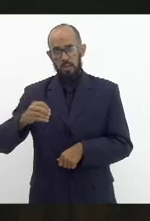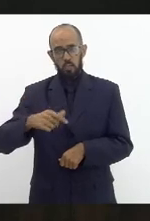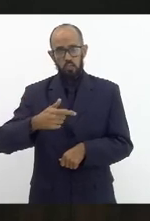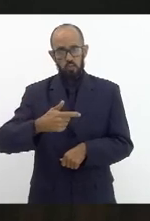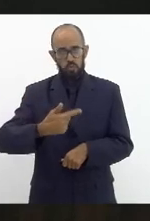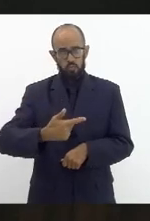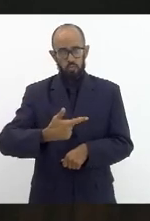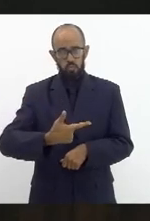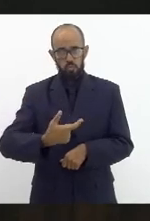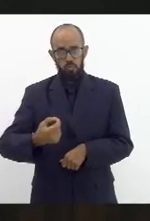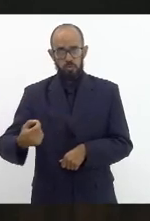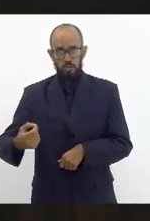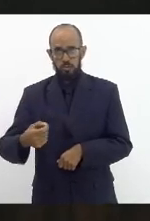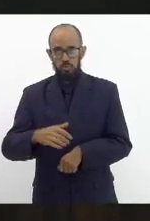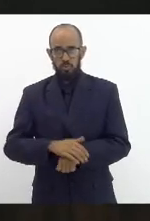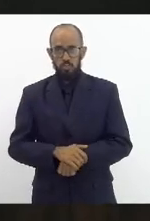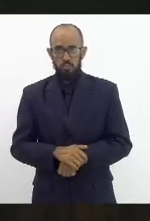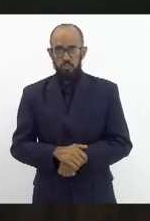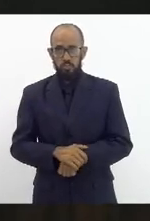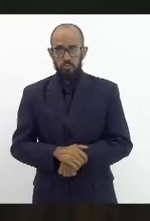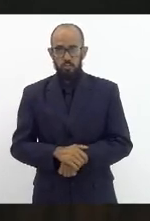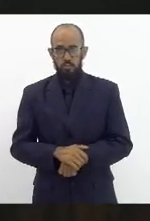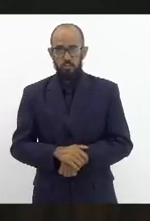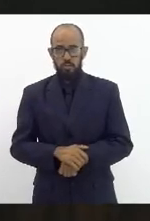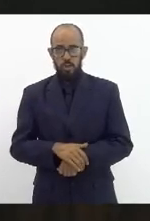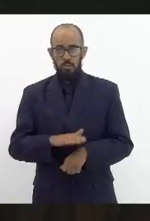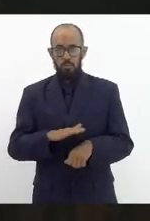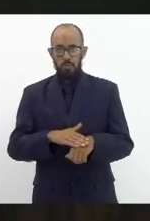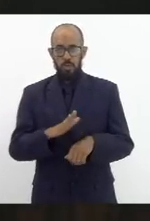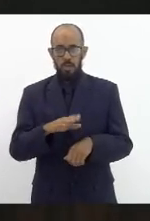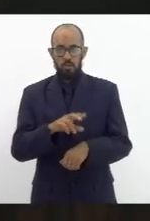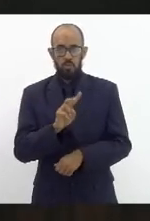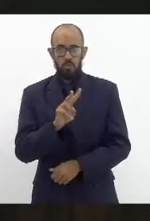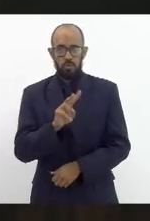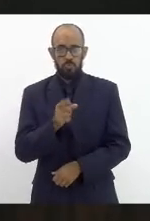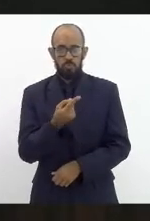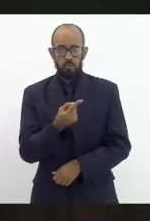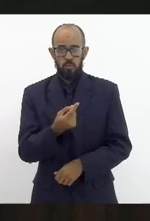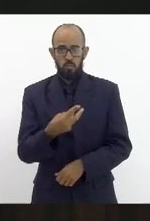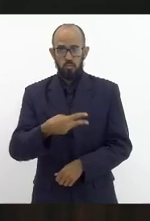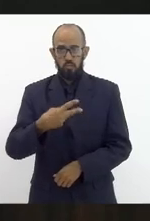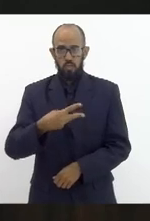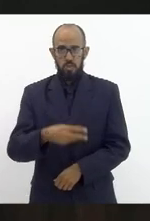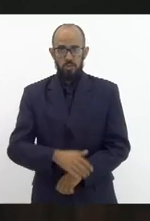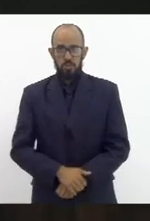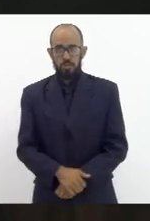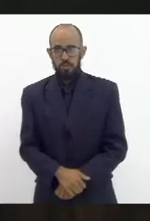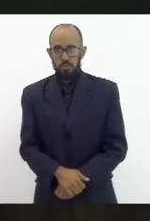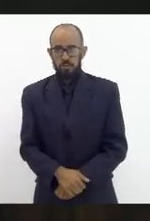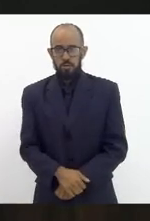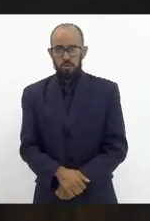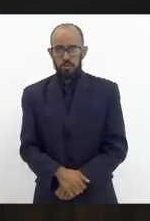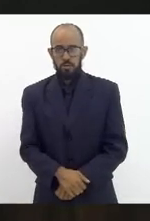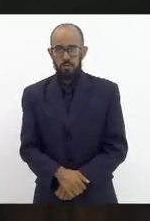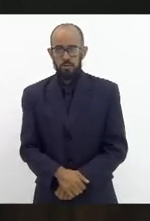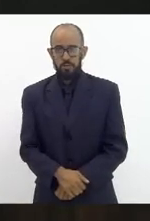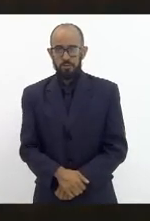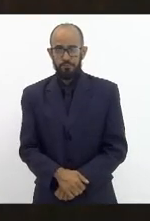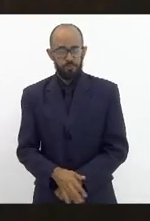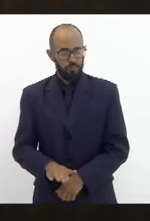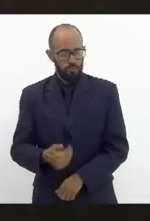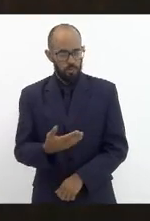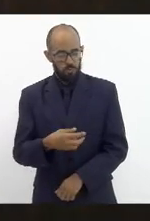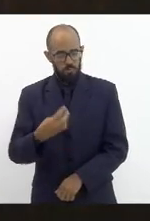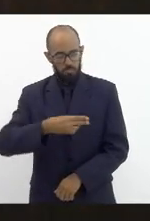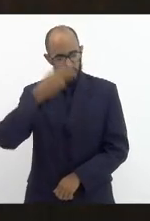500, outro é 1.000. Aumentaram 2 mil para os dois foram para 2 mil. Aqui, Márcio, até por uma questão de